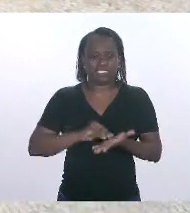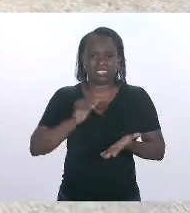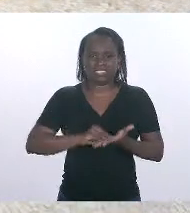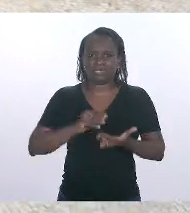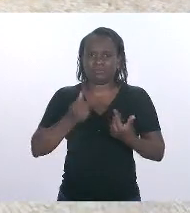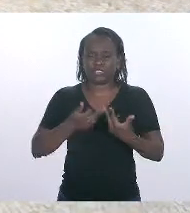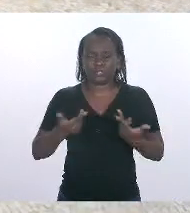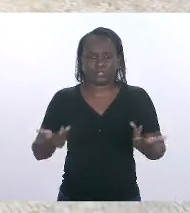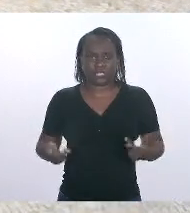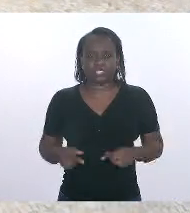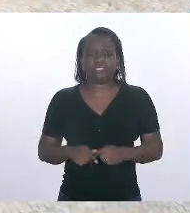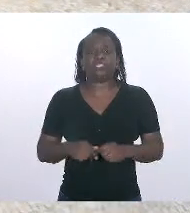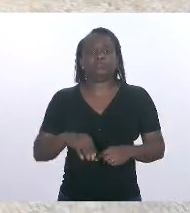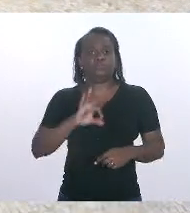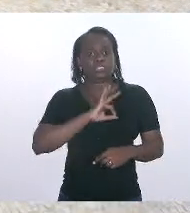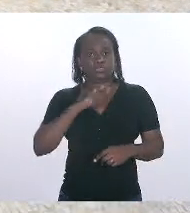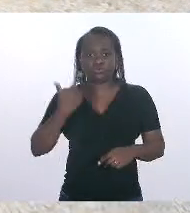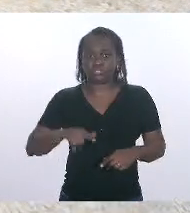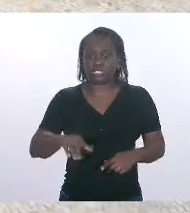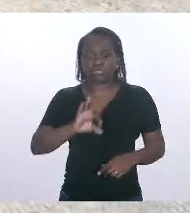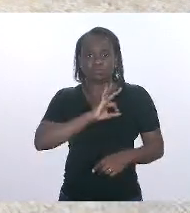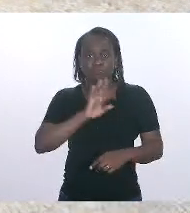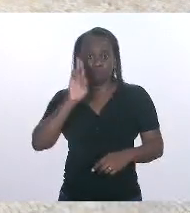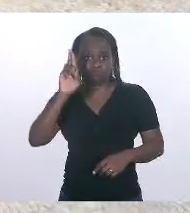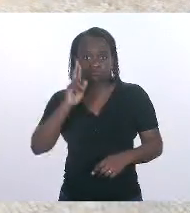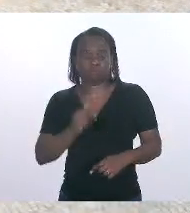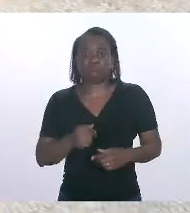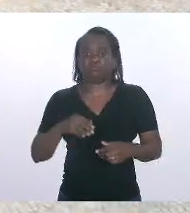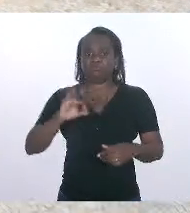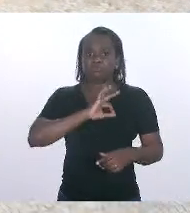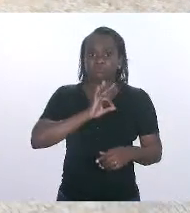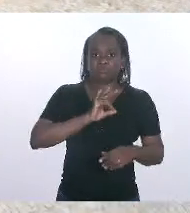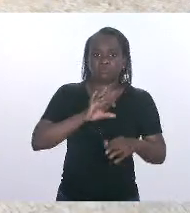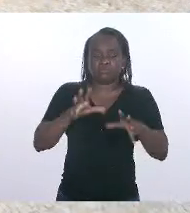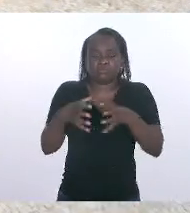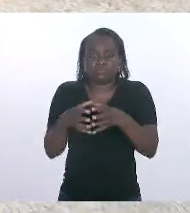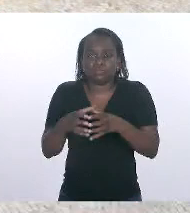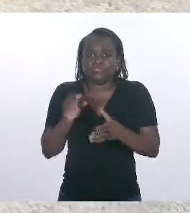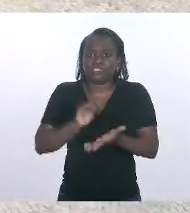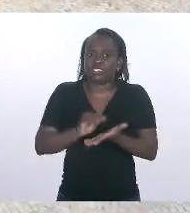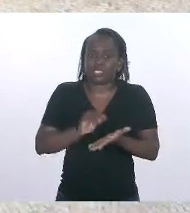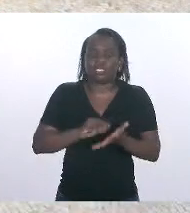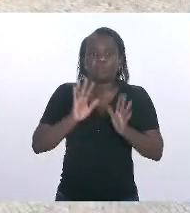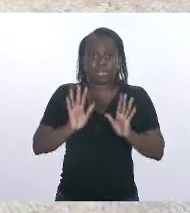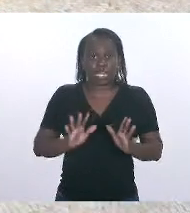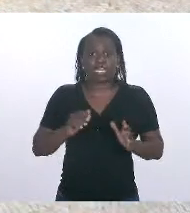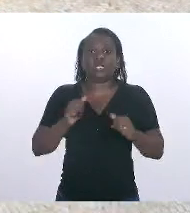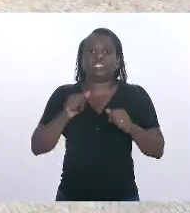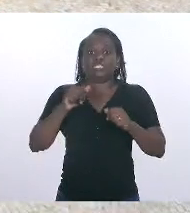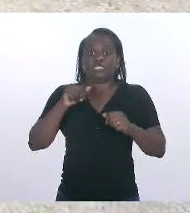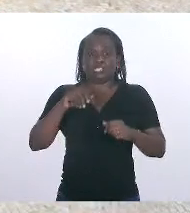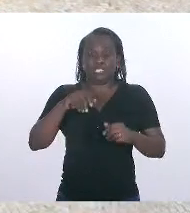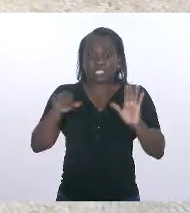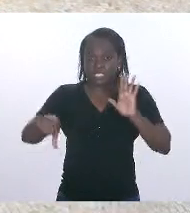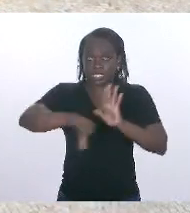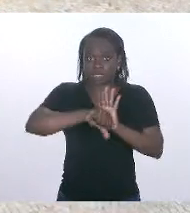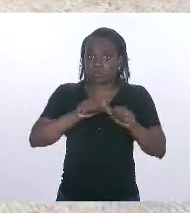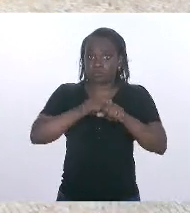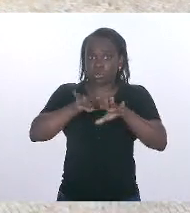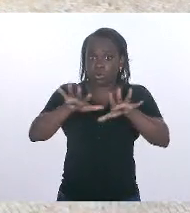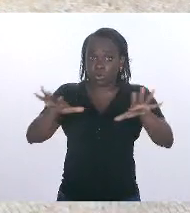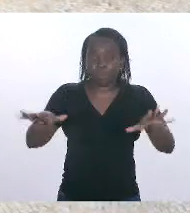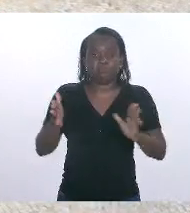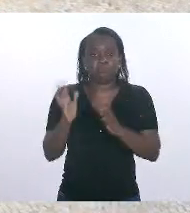sucateada, presidente. A polícia não tem delegados, não tem policiais. E mesmo assim, nesses crimes de repercussão, ela está de parabéns, porque ela